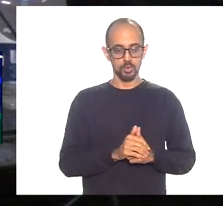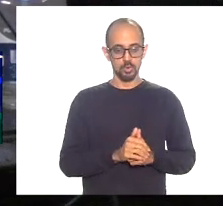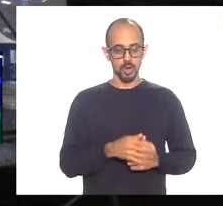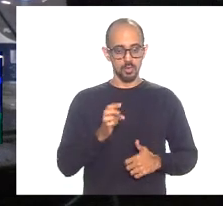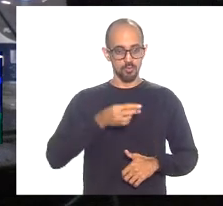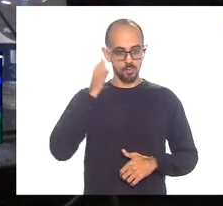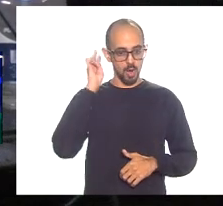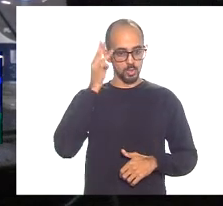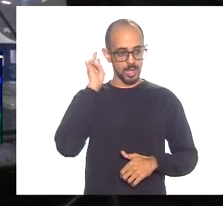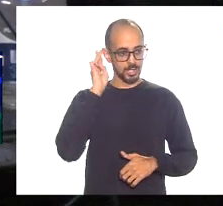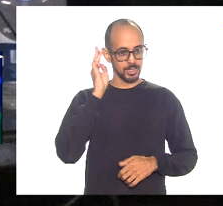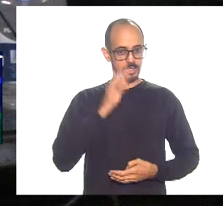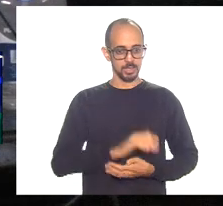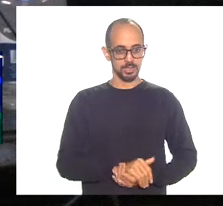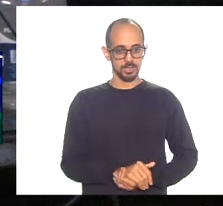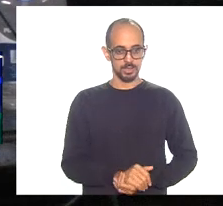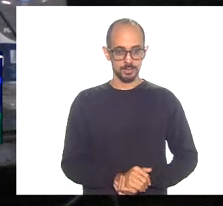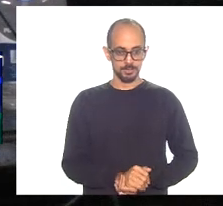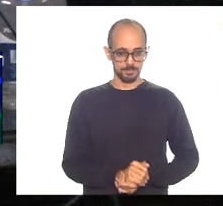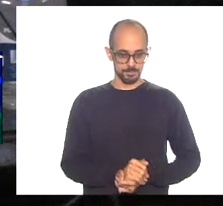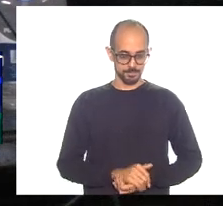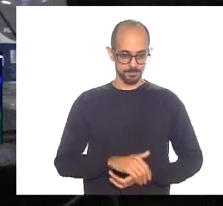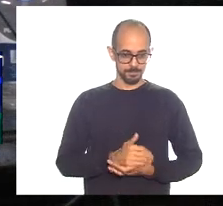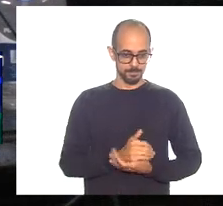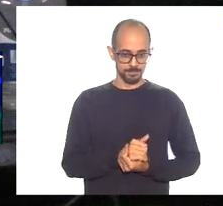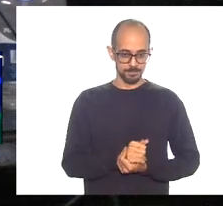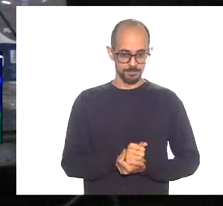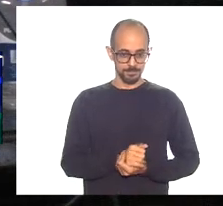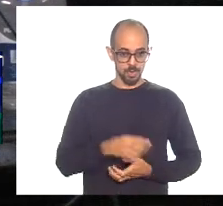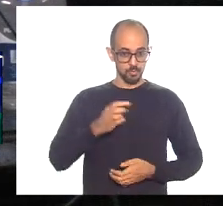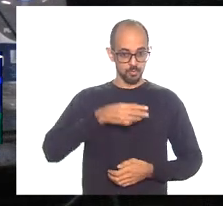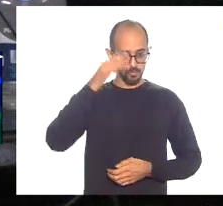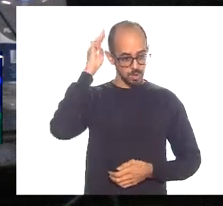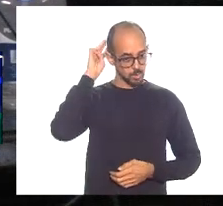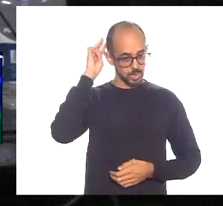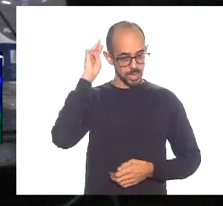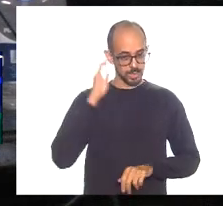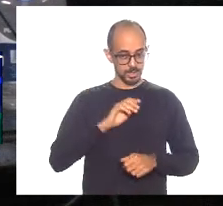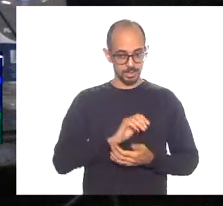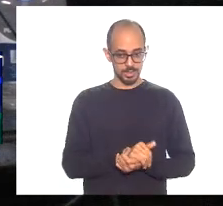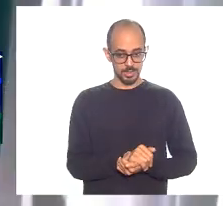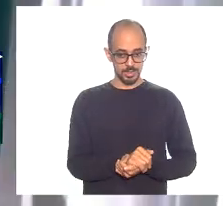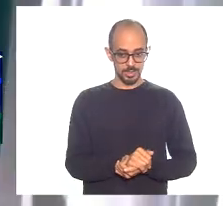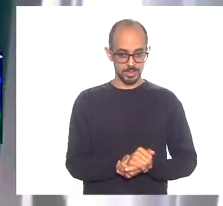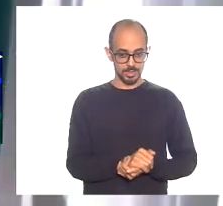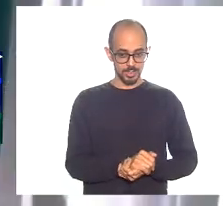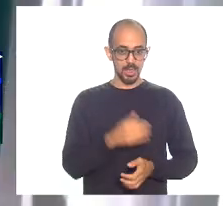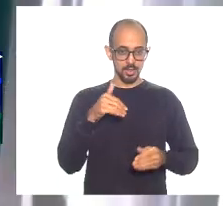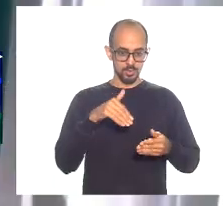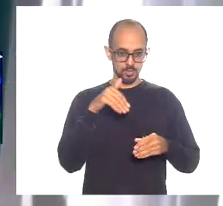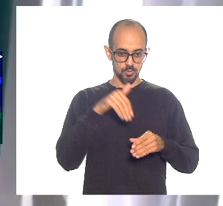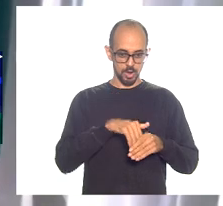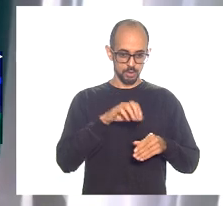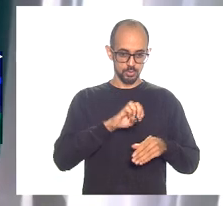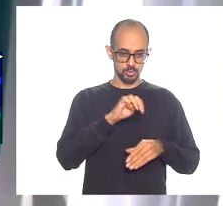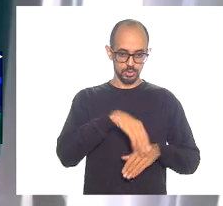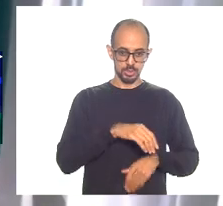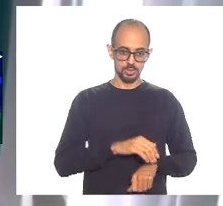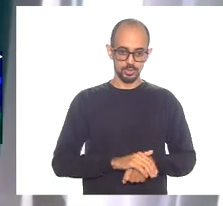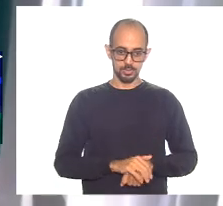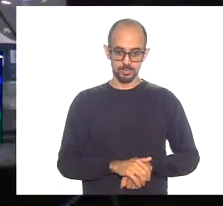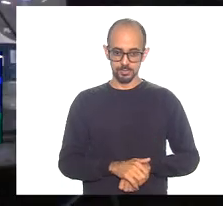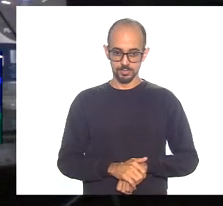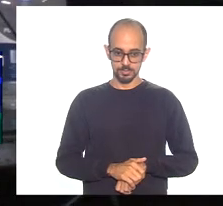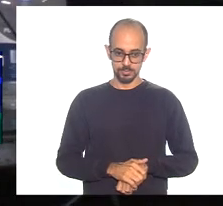waldeck Carneiro o deputado vou pouco eu volto para falar para mim aqui por favor